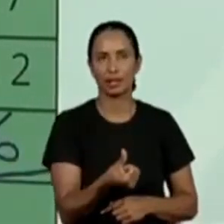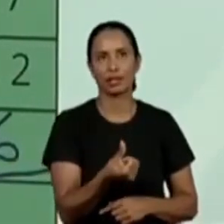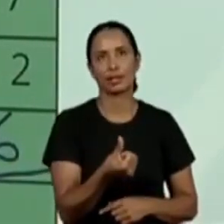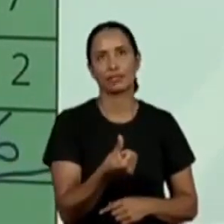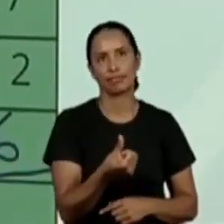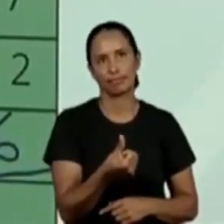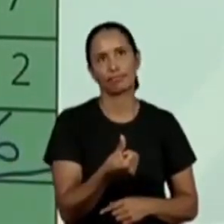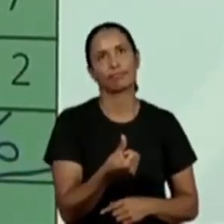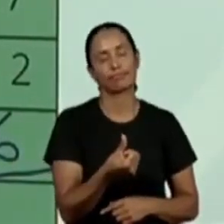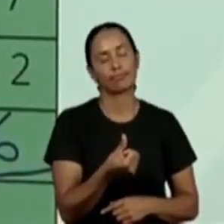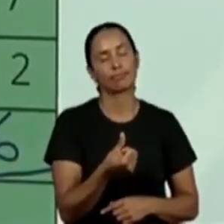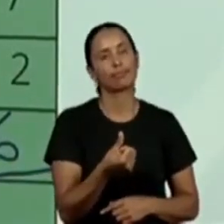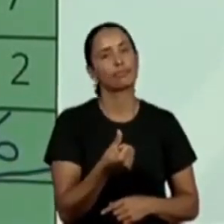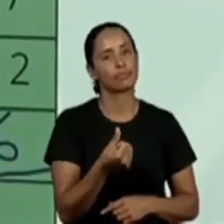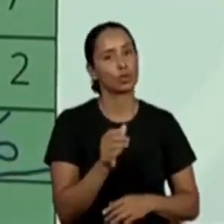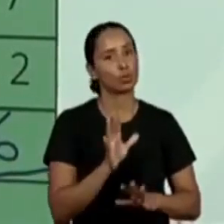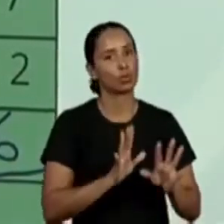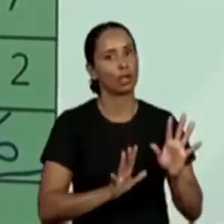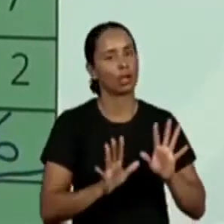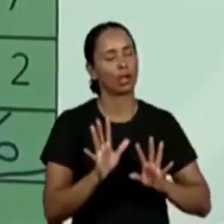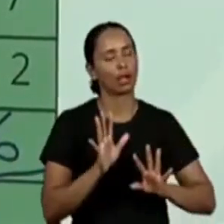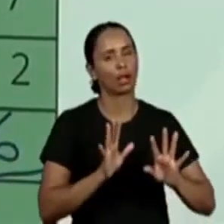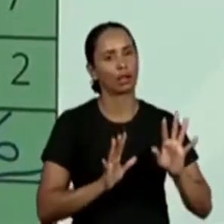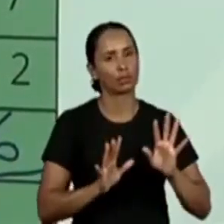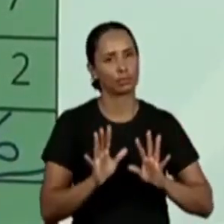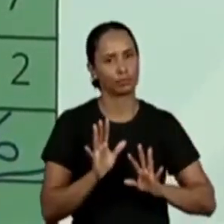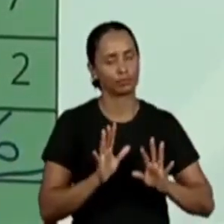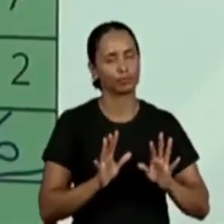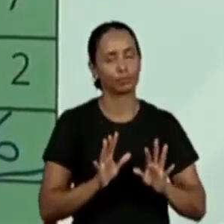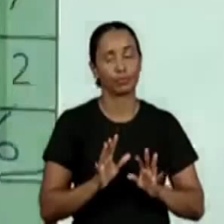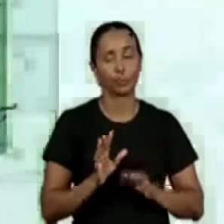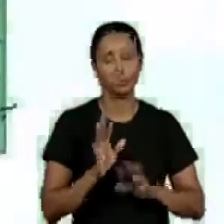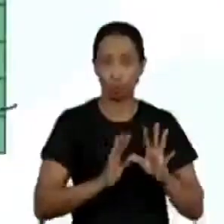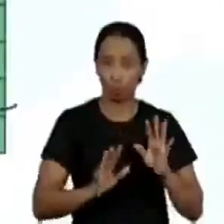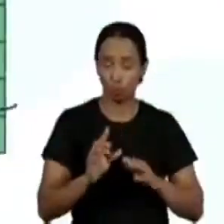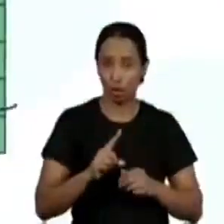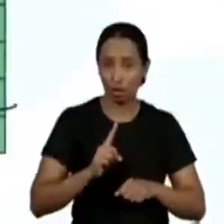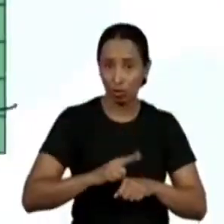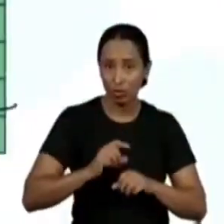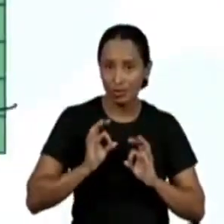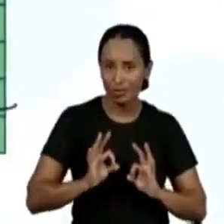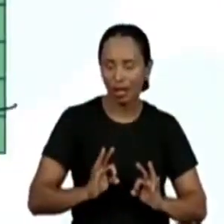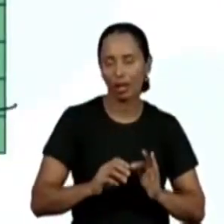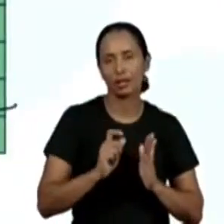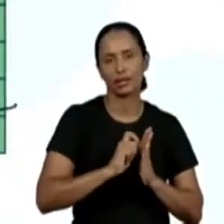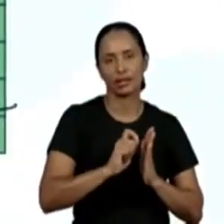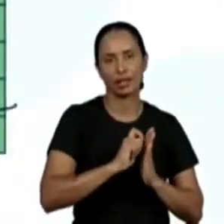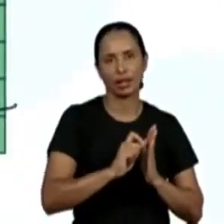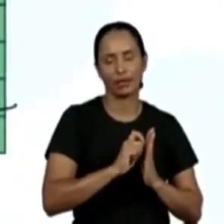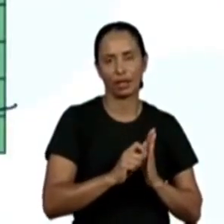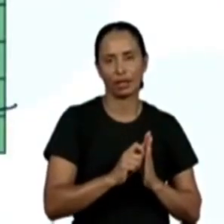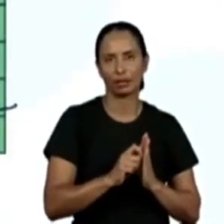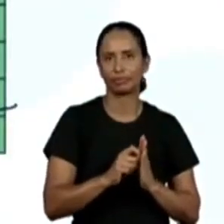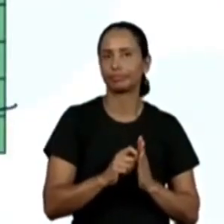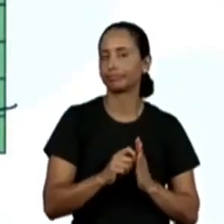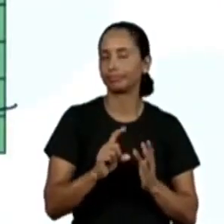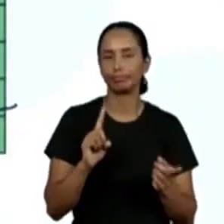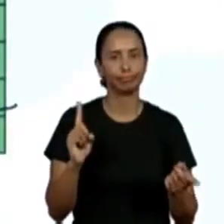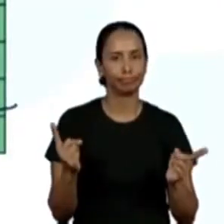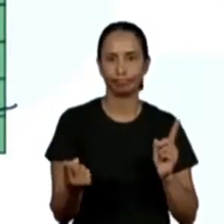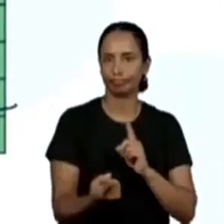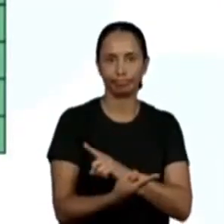84.216, tá? Então tem que tomar esse cuidado na hora que você está escrevendo. Então você não pode escrever fora da ordem aí que vocês